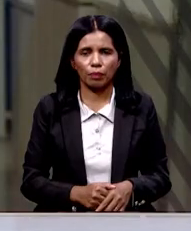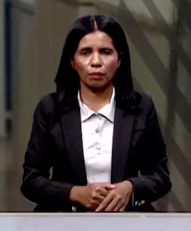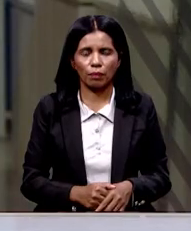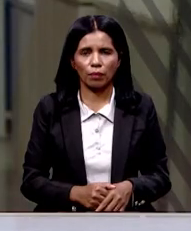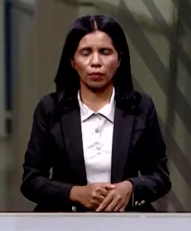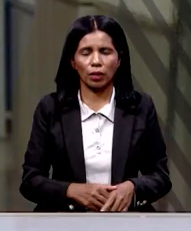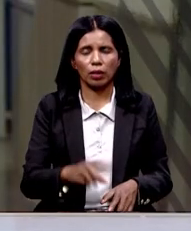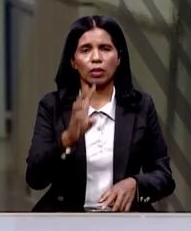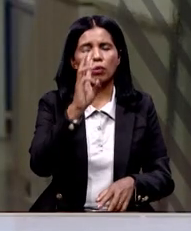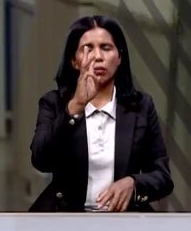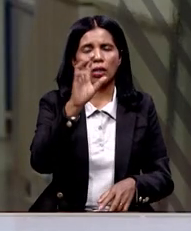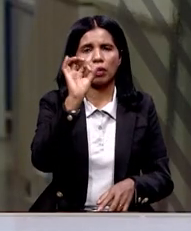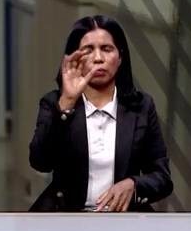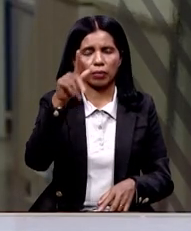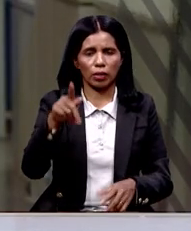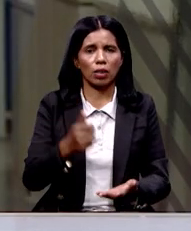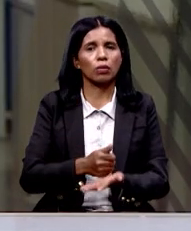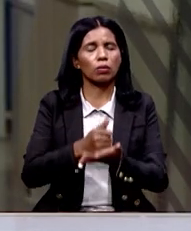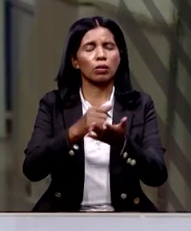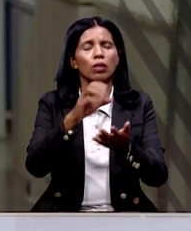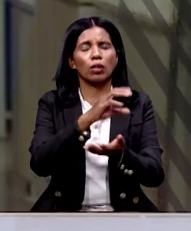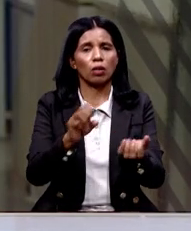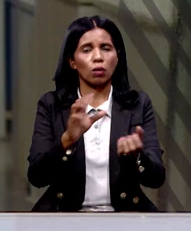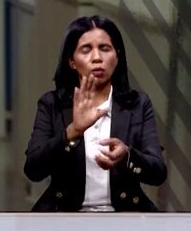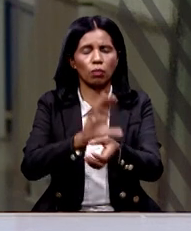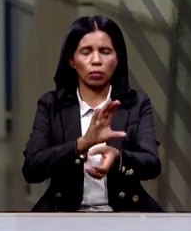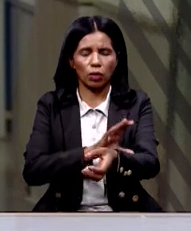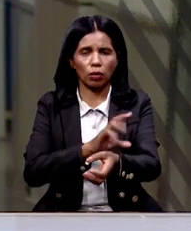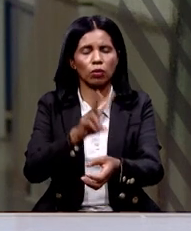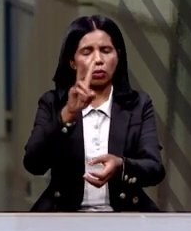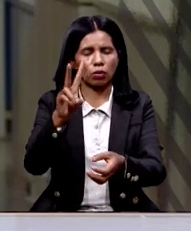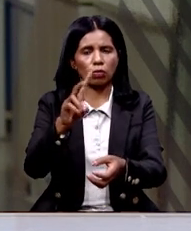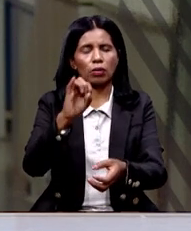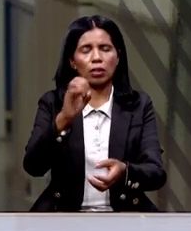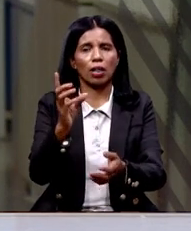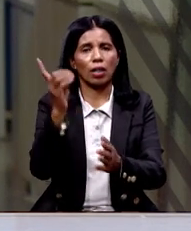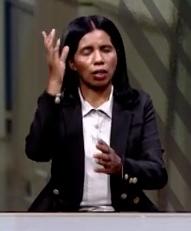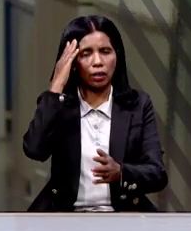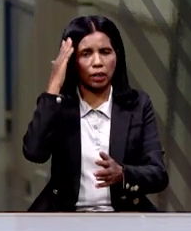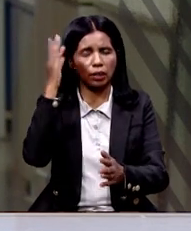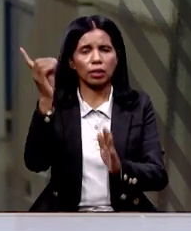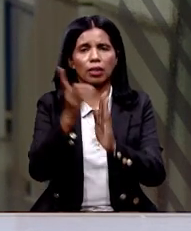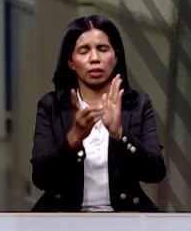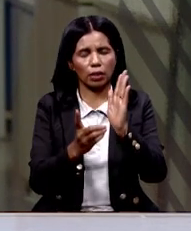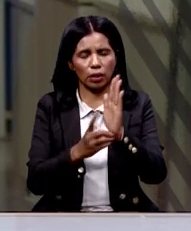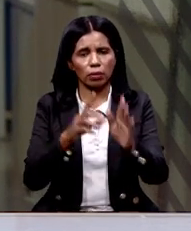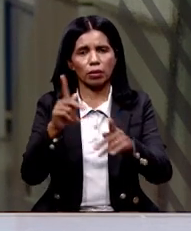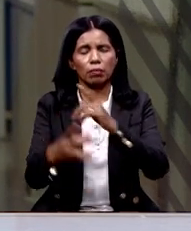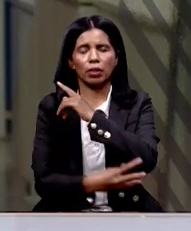WFP apoia computador rua ba INETL ho di analisa dados ema vulnerável sire e a área